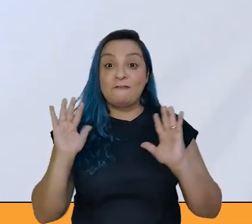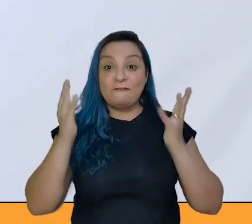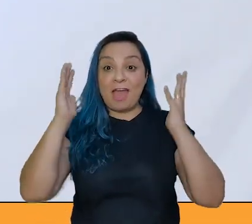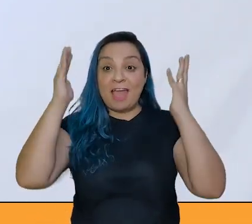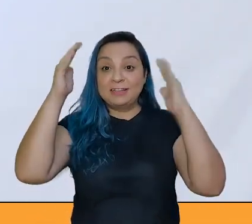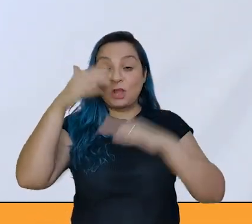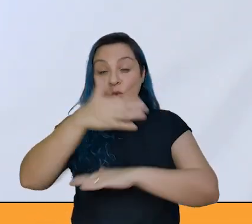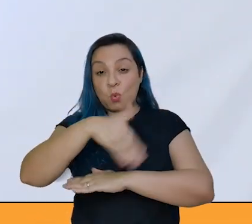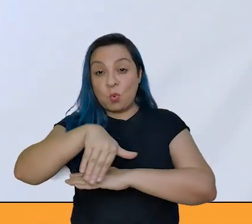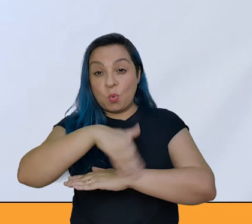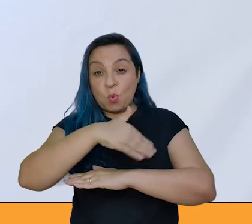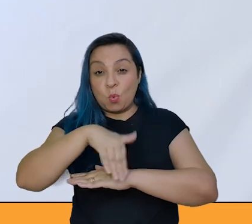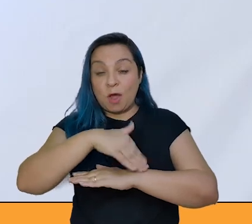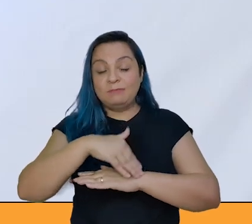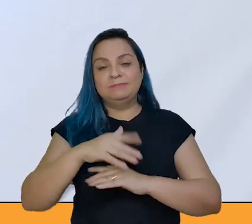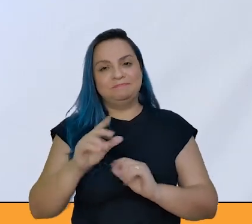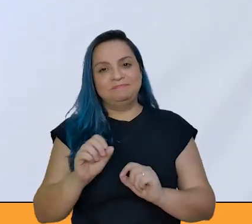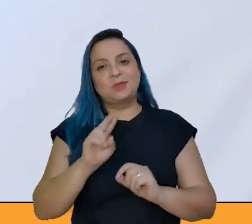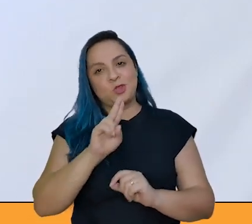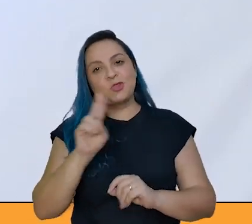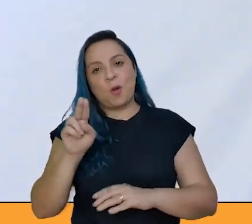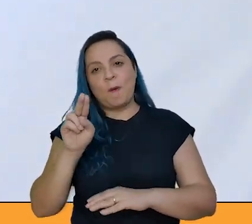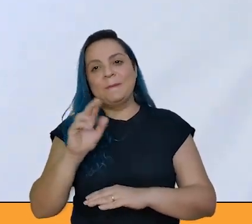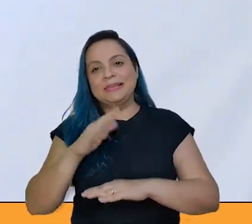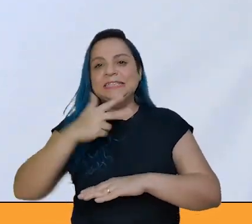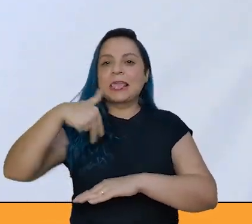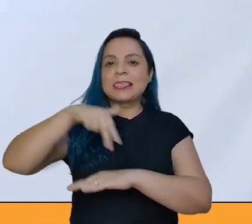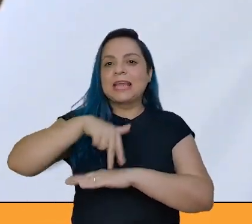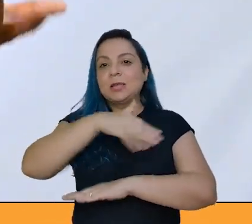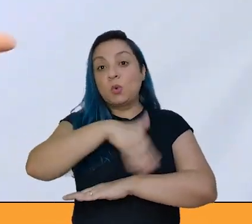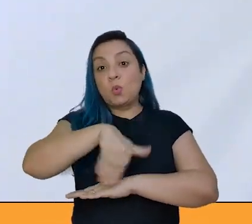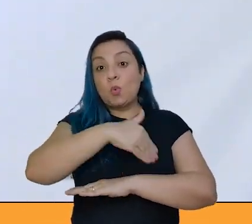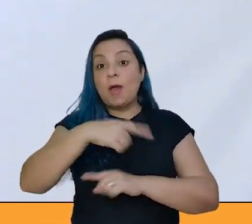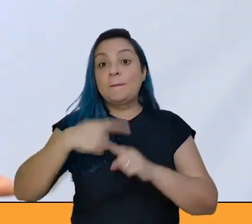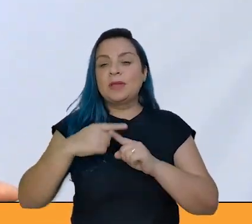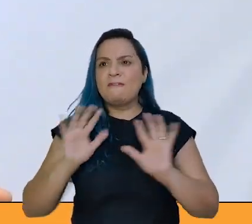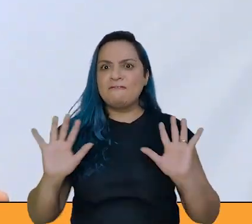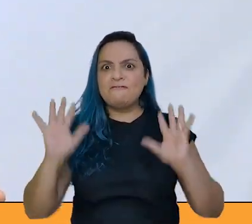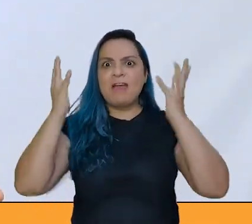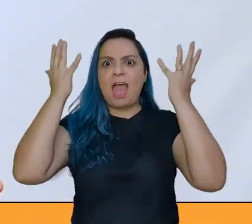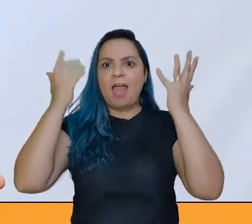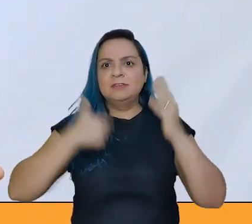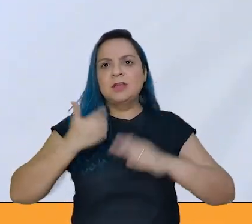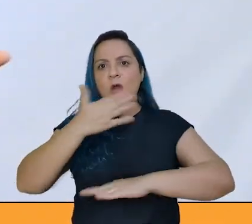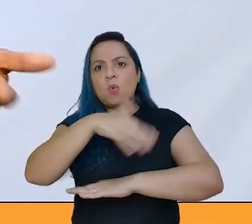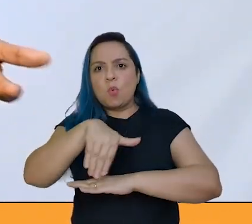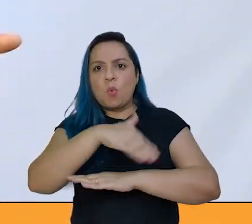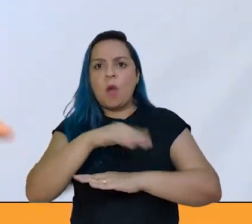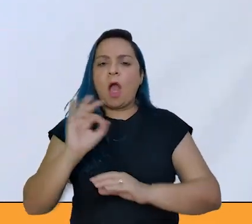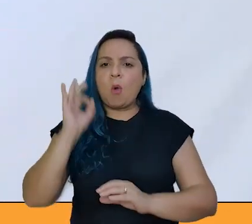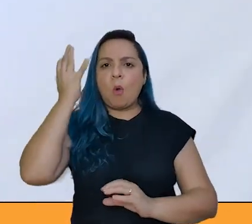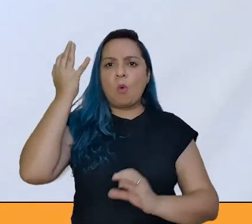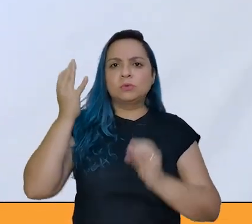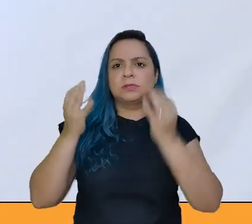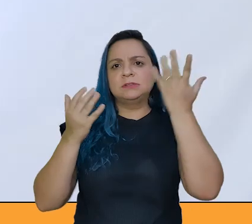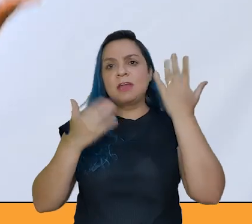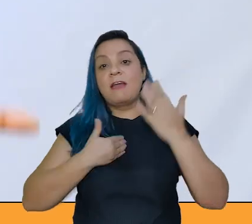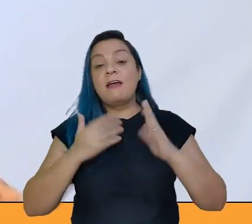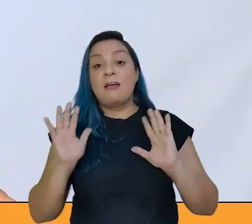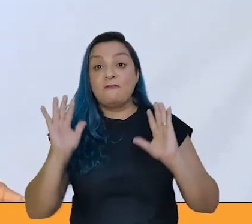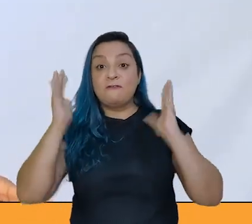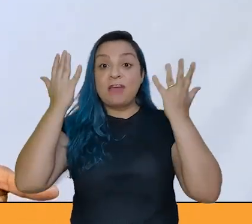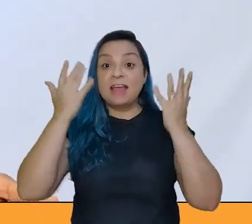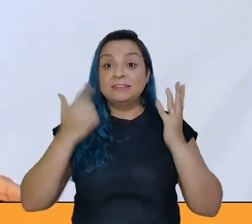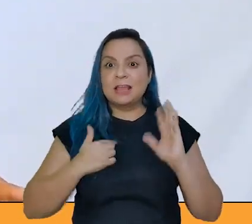de rua. Por isso que tem esse nome, dança de rua, porque eram as festas que aconteciam nas ruas. E essas festas, para além de